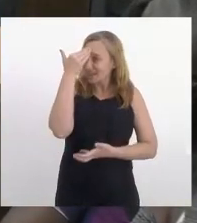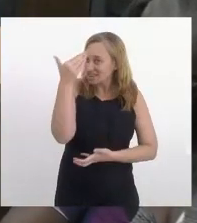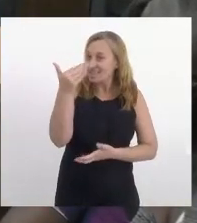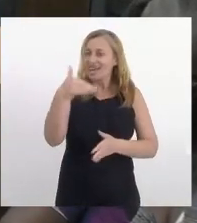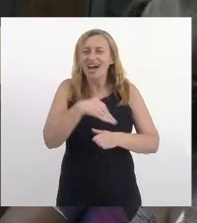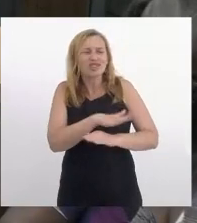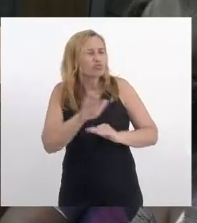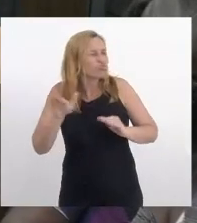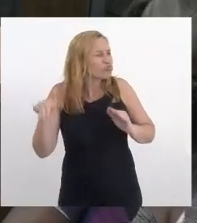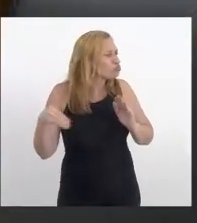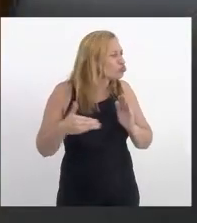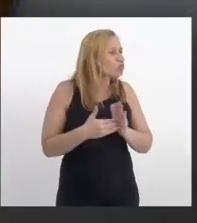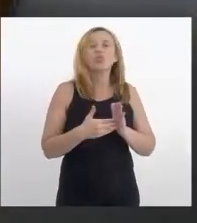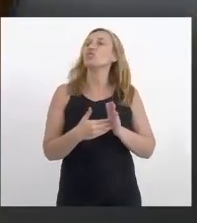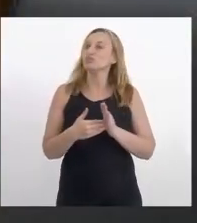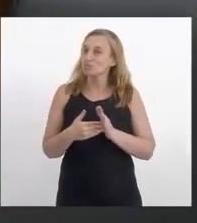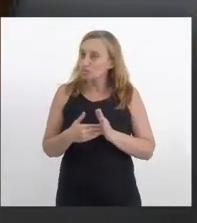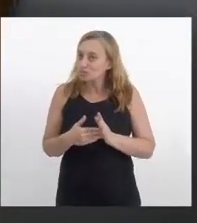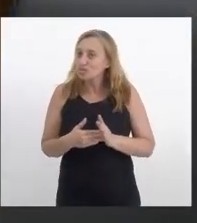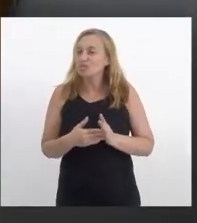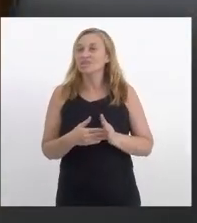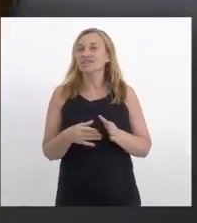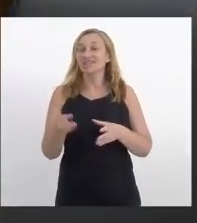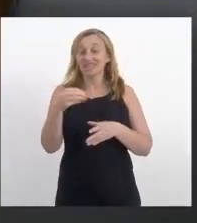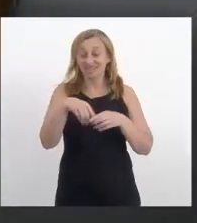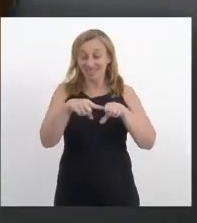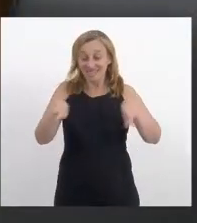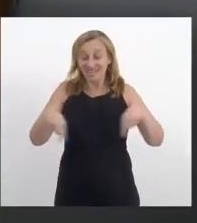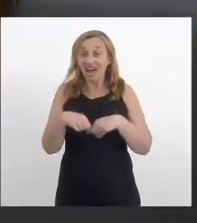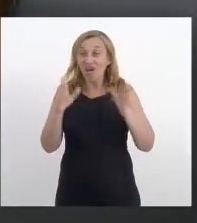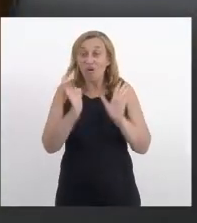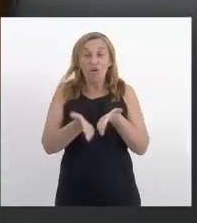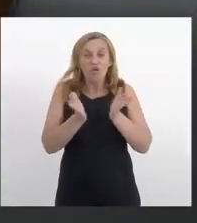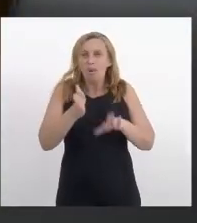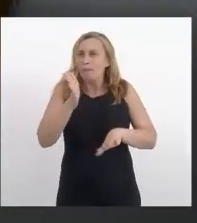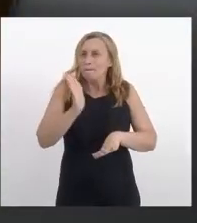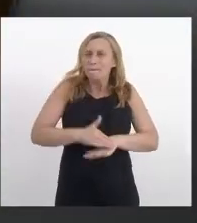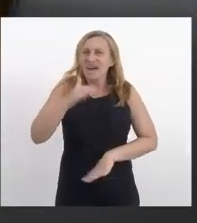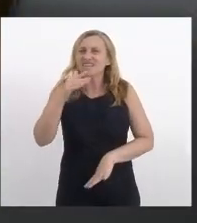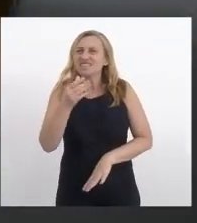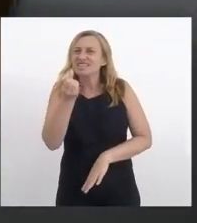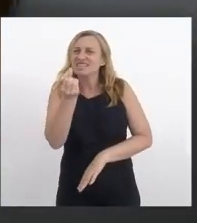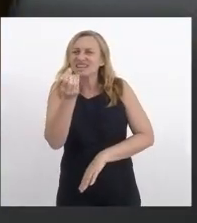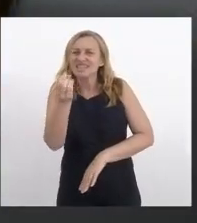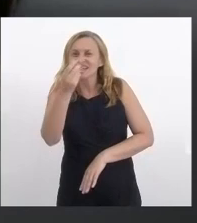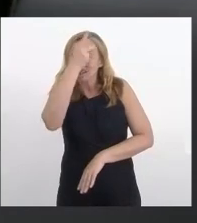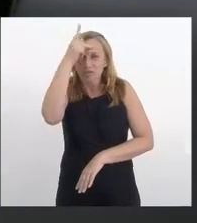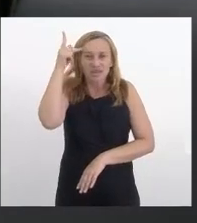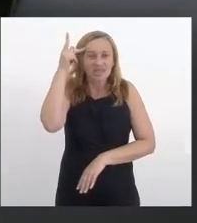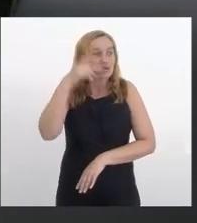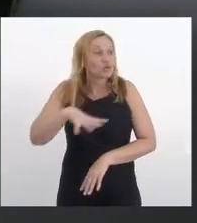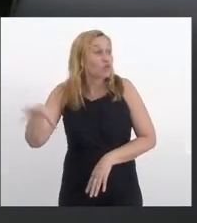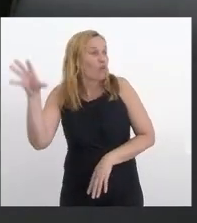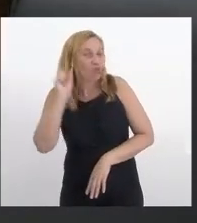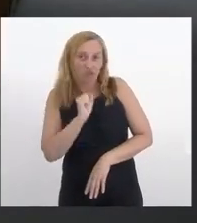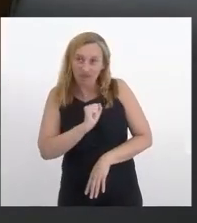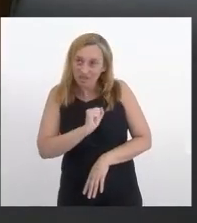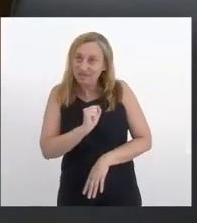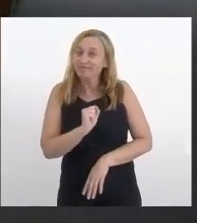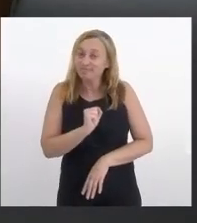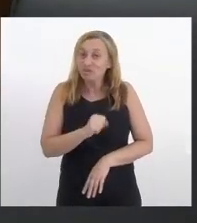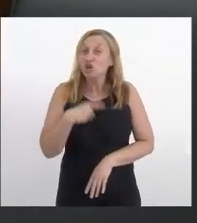a todo mundo que está nessa sala hoje. Foram mais de 60 pessoas ouvidas.